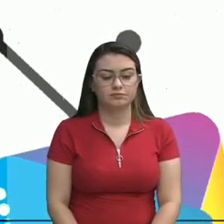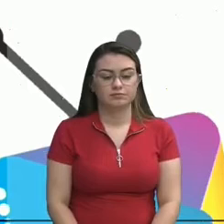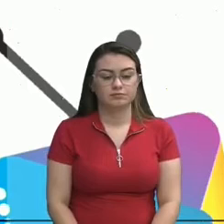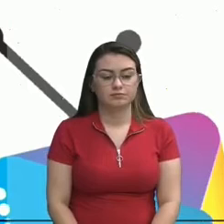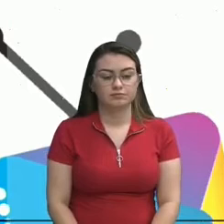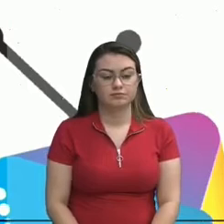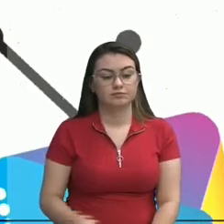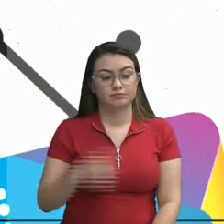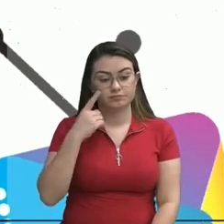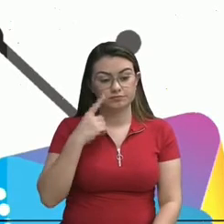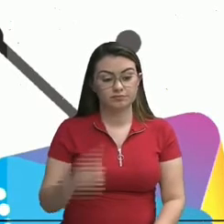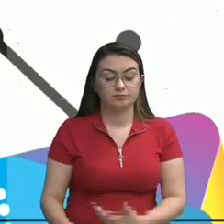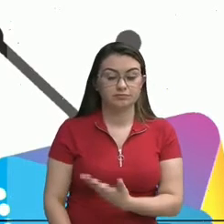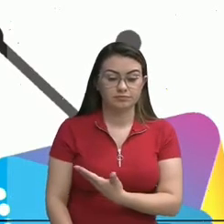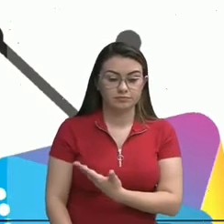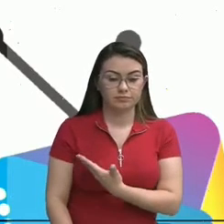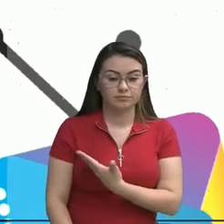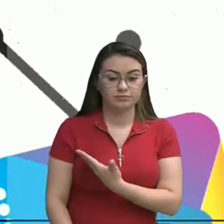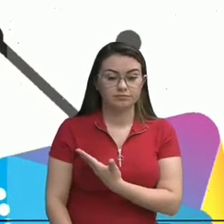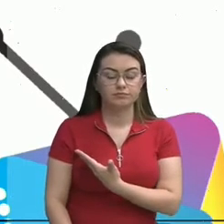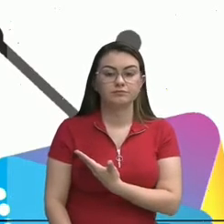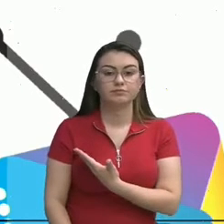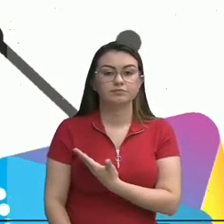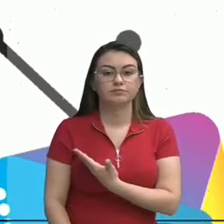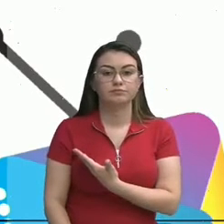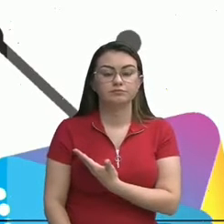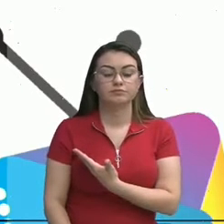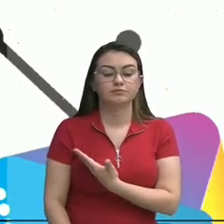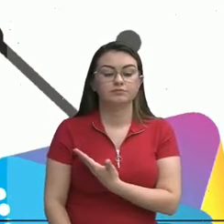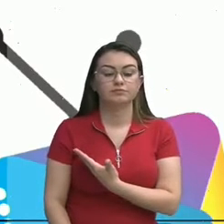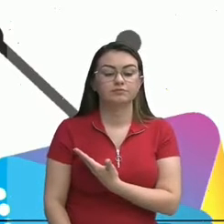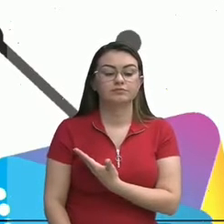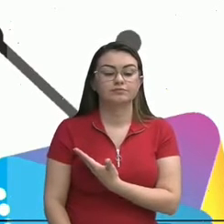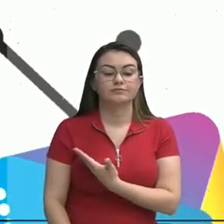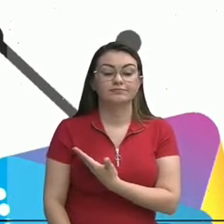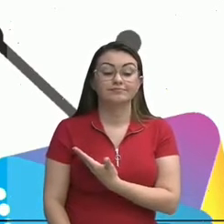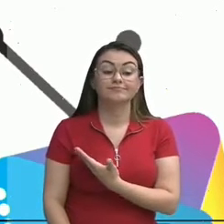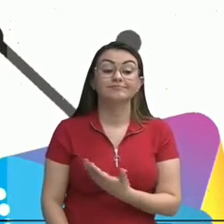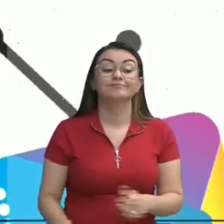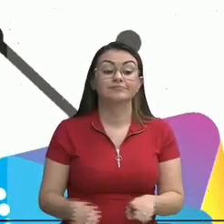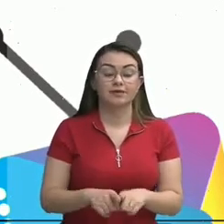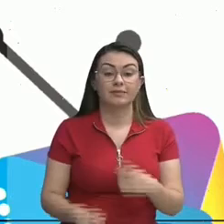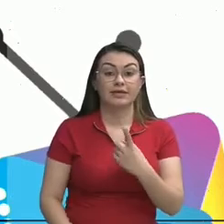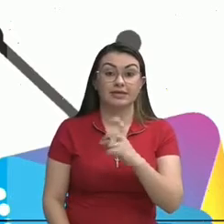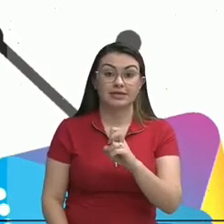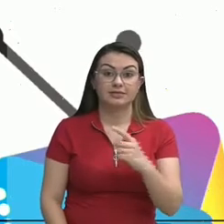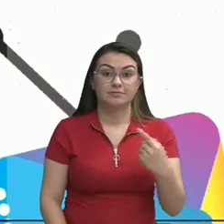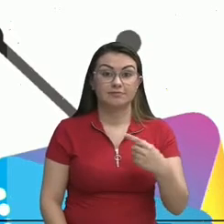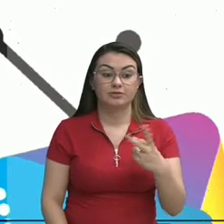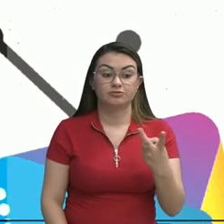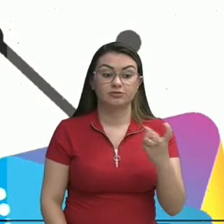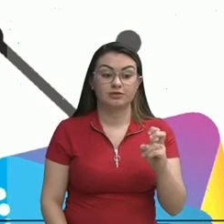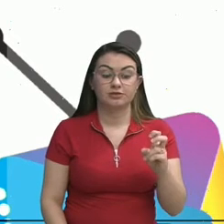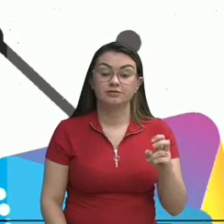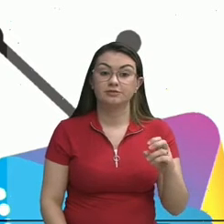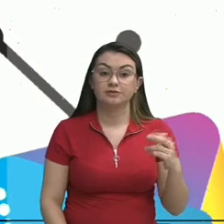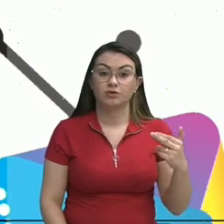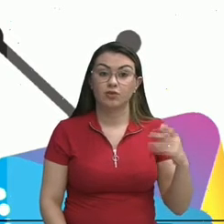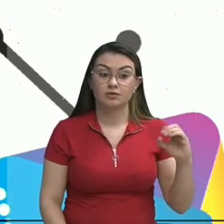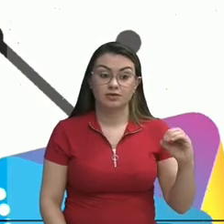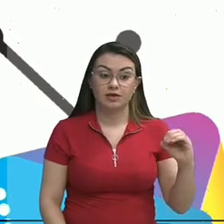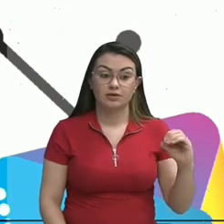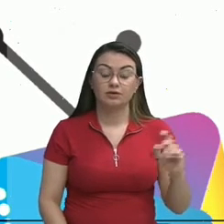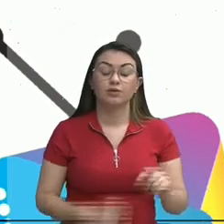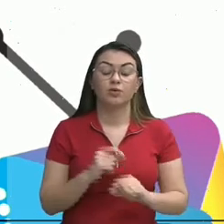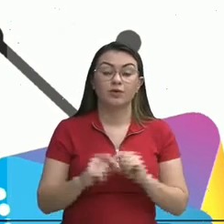somando então a gente obtém que 15 - 15 igual a zero verdade gente então a gente conclui aqui